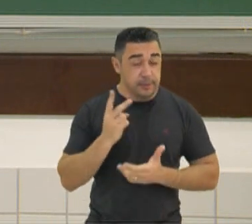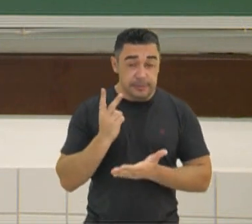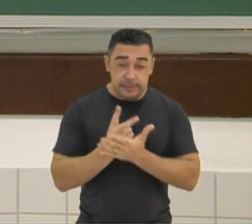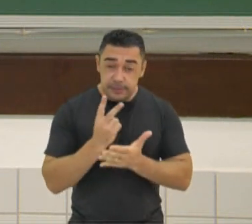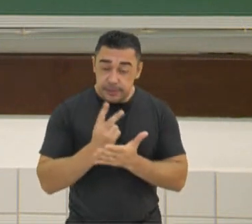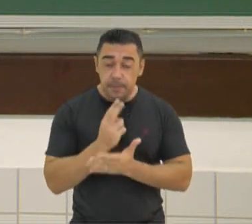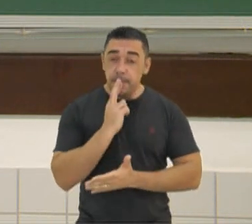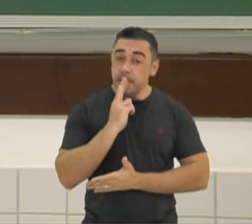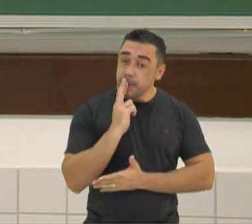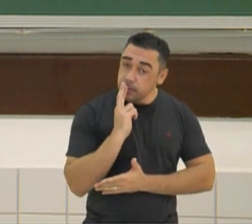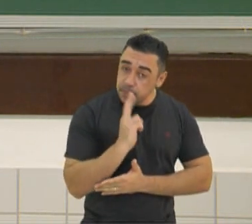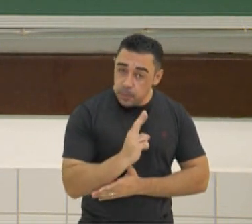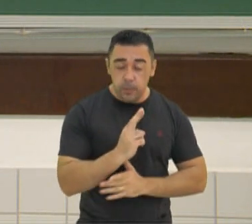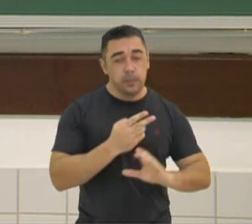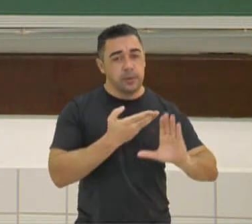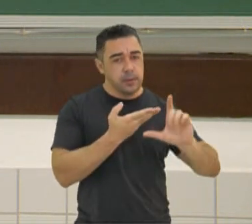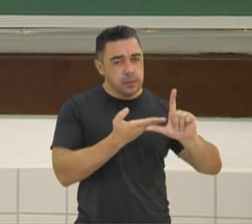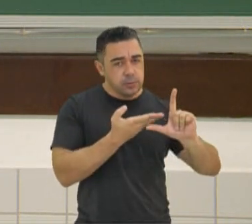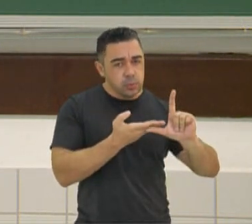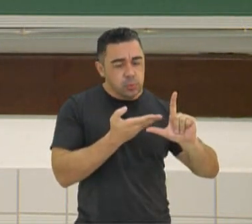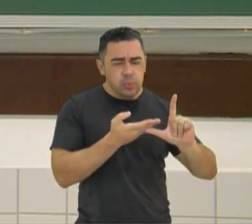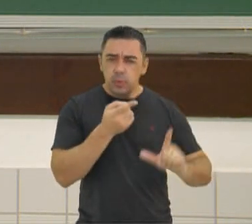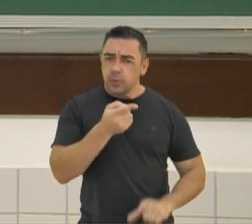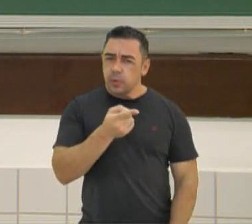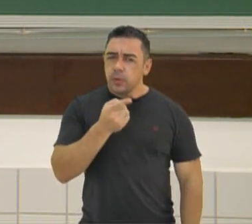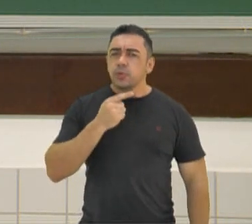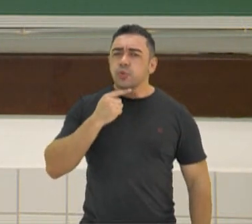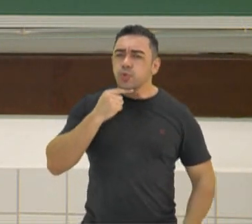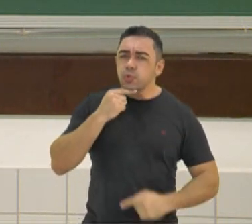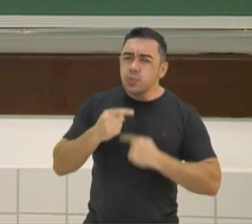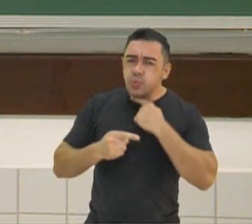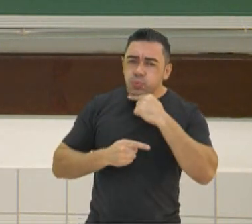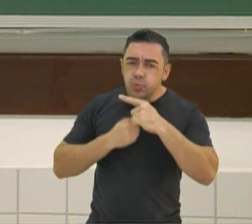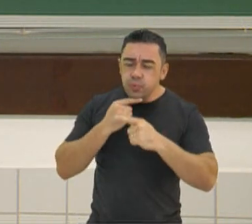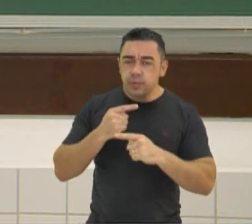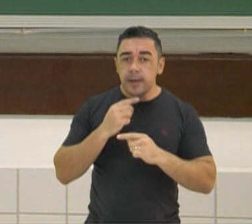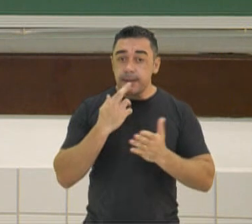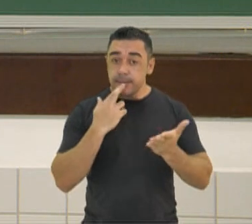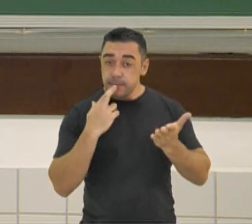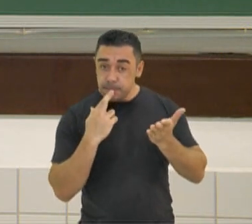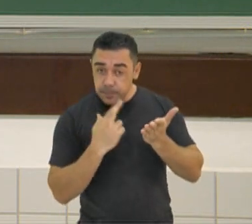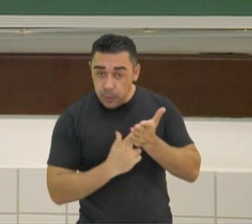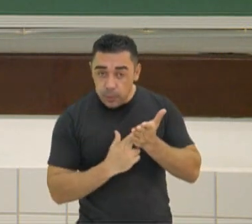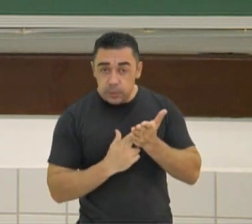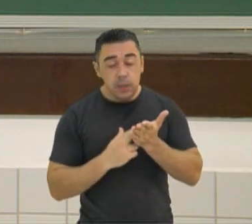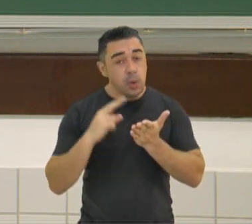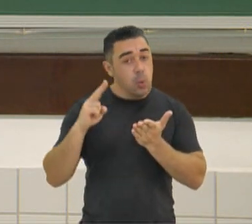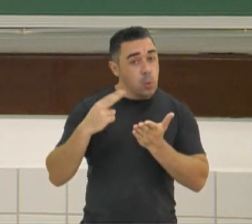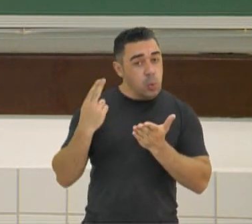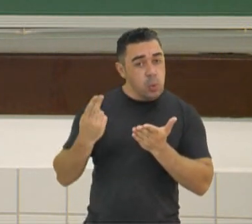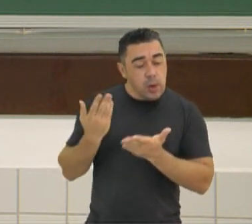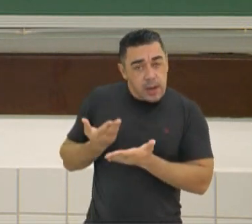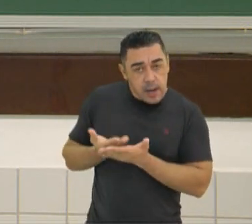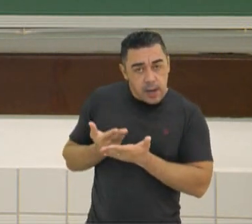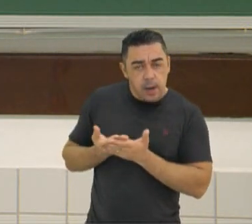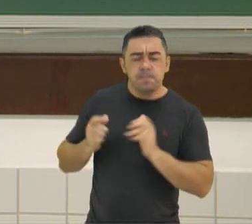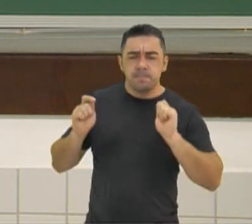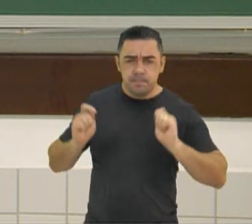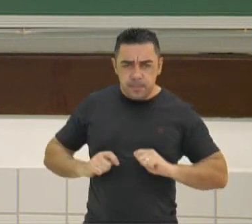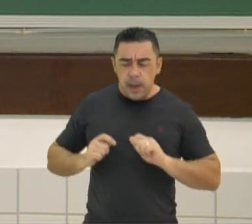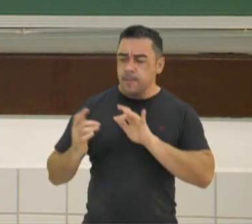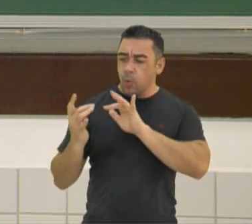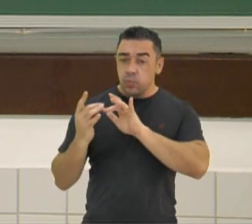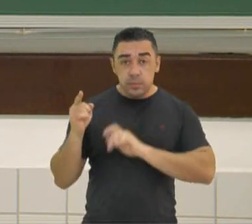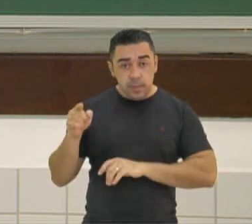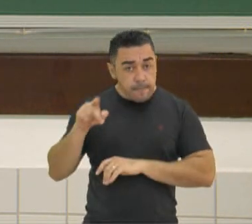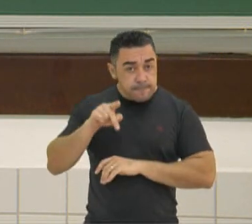respondam as atividades do Classroom. Ficou alguma dúvida na hora de responder a atividade ou durante a nossa aula? Você pode entrar em contato